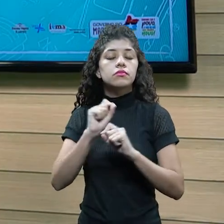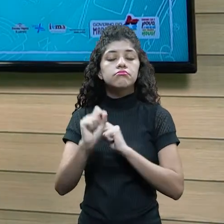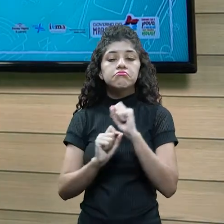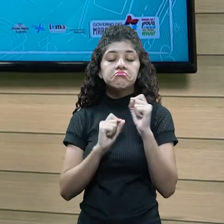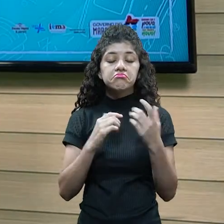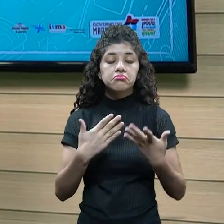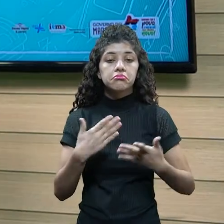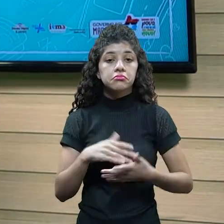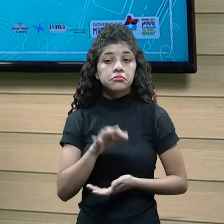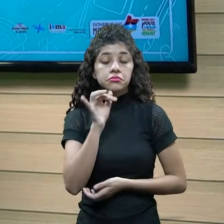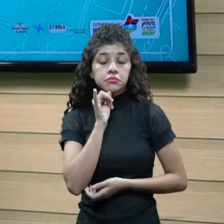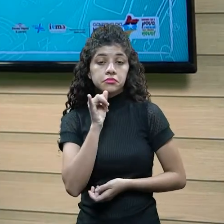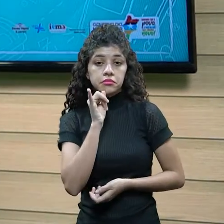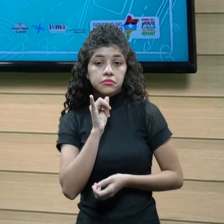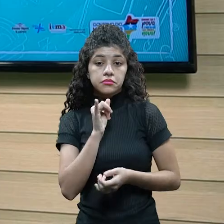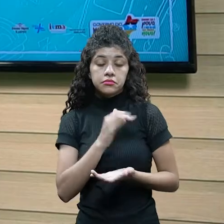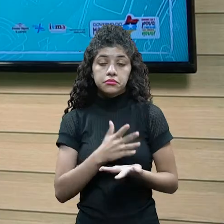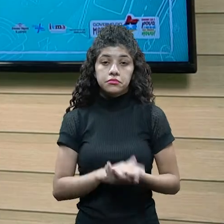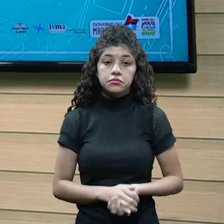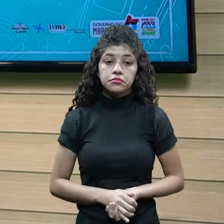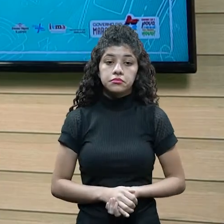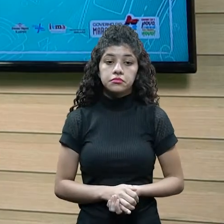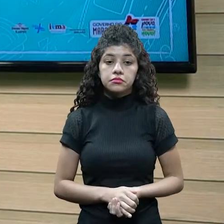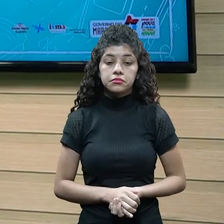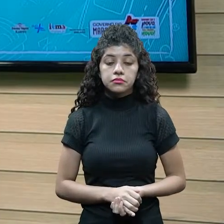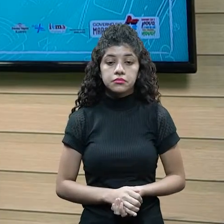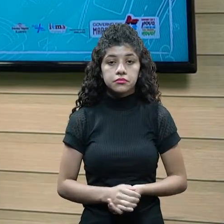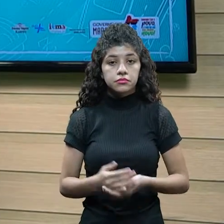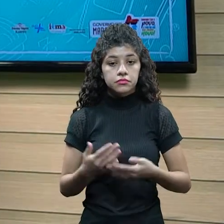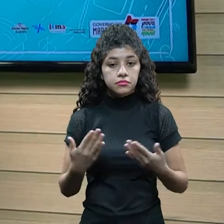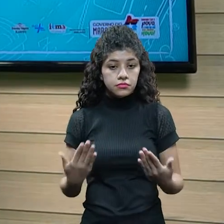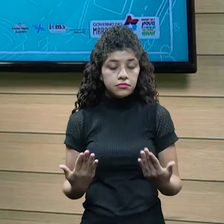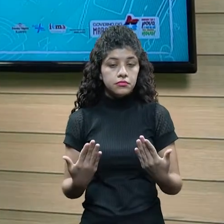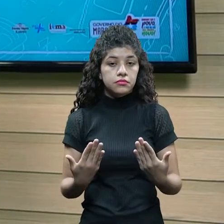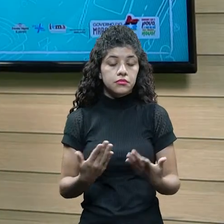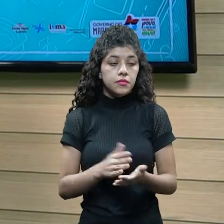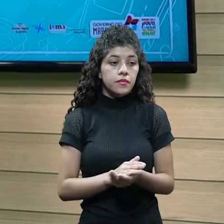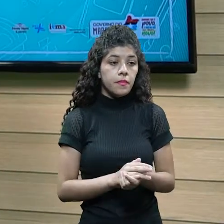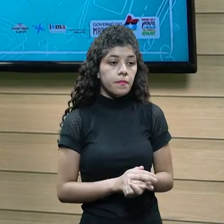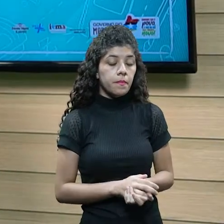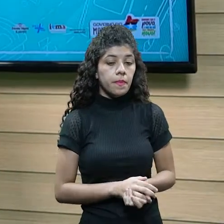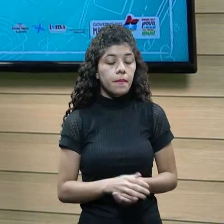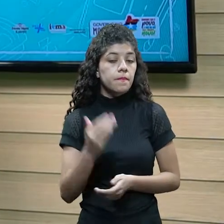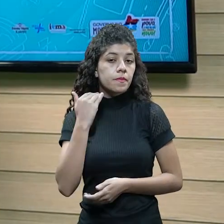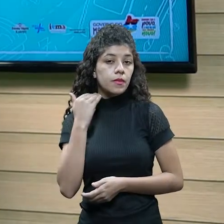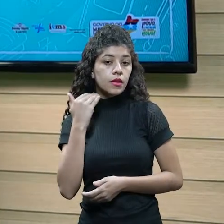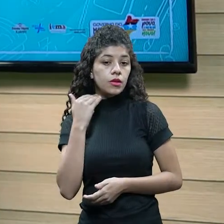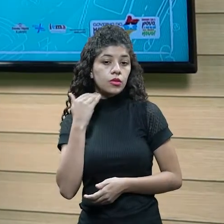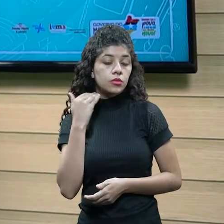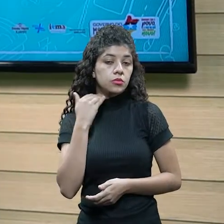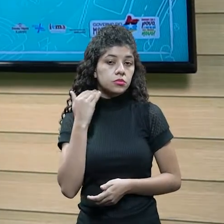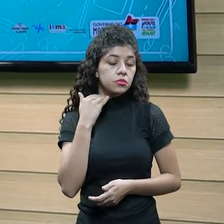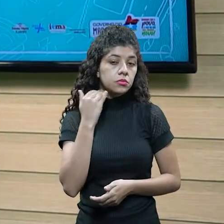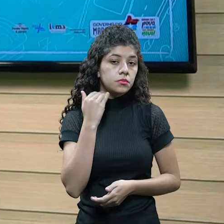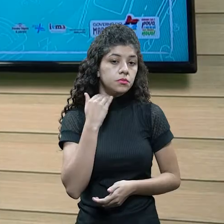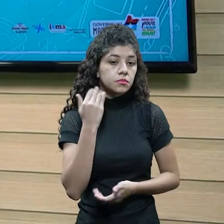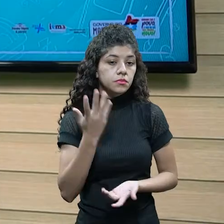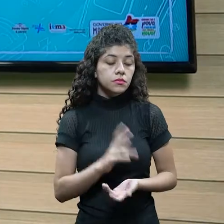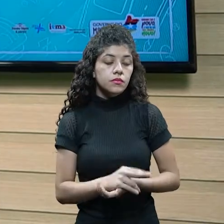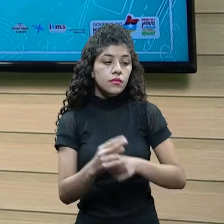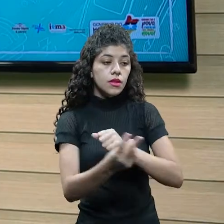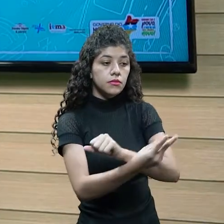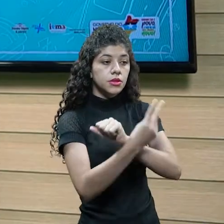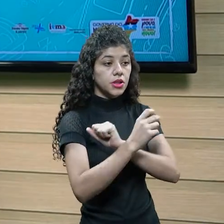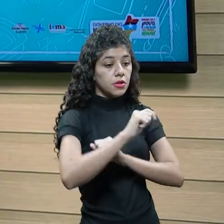Vou dar uma ilustração muito básica. Você vai a um banco, pede emprestado R$1.000. O banco chega e diz,